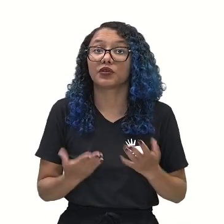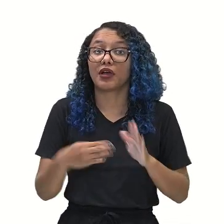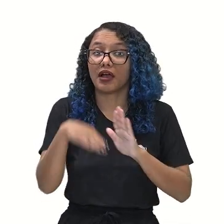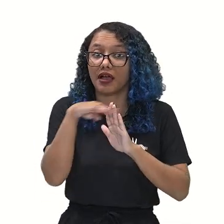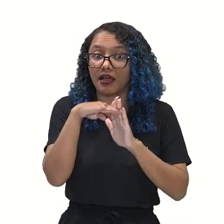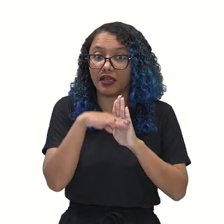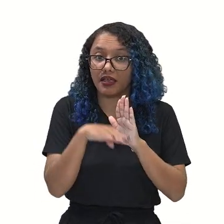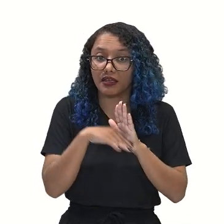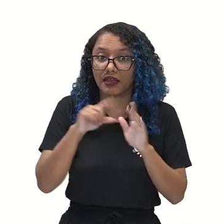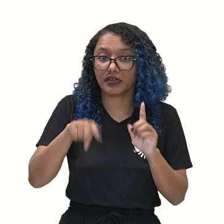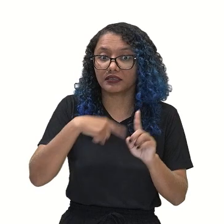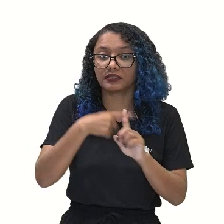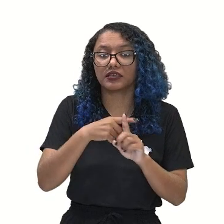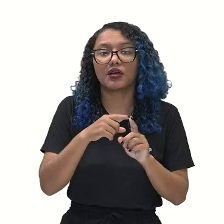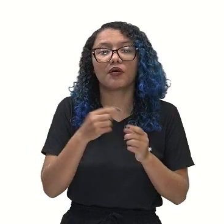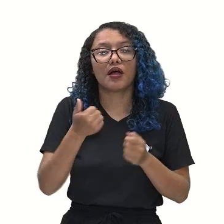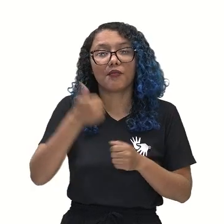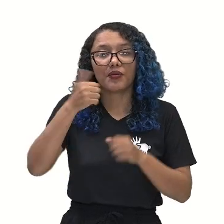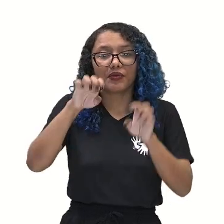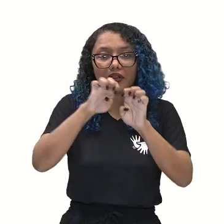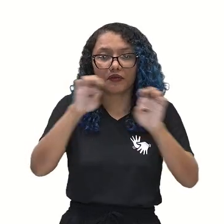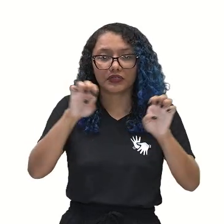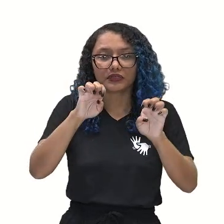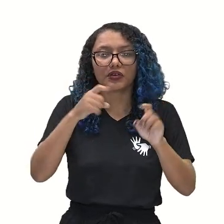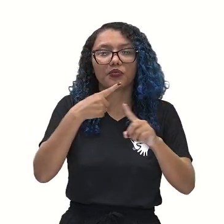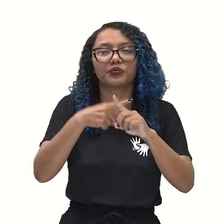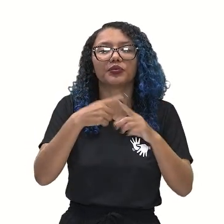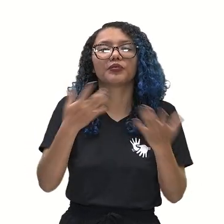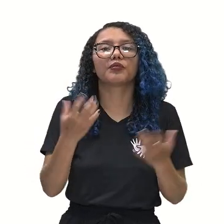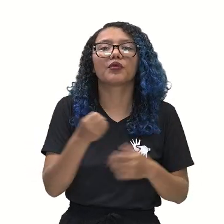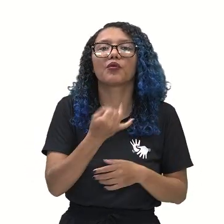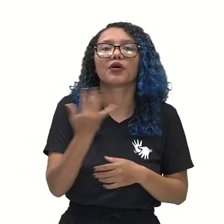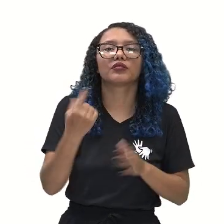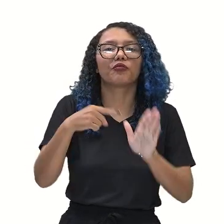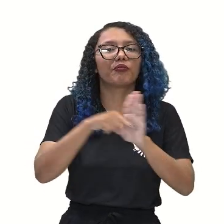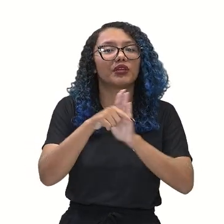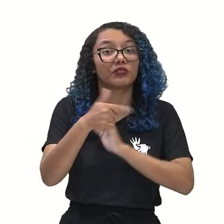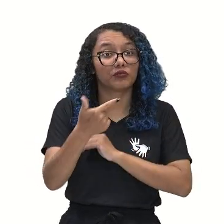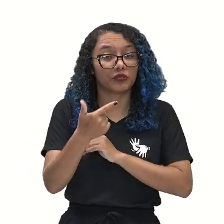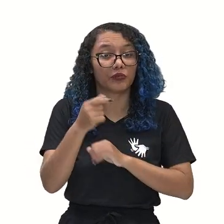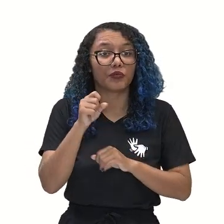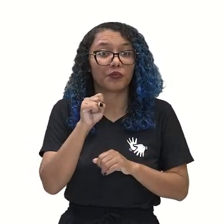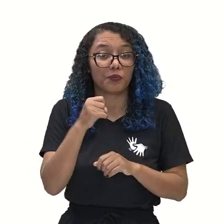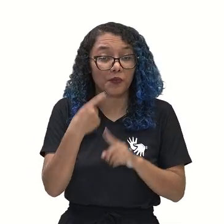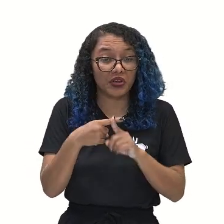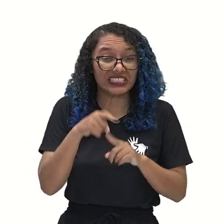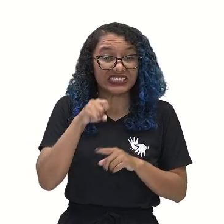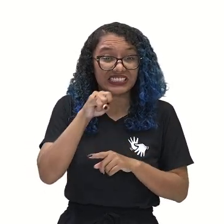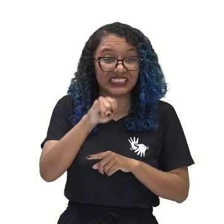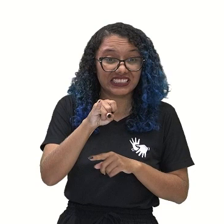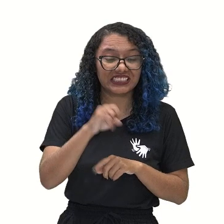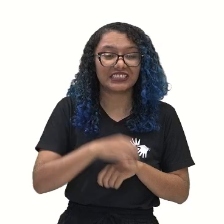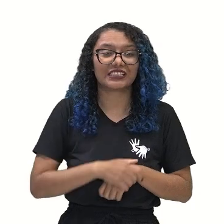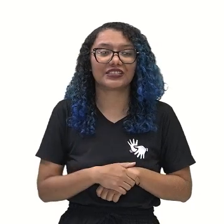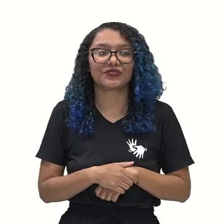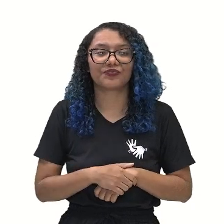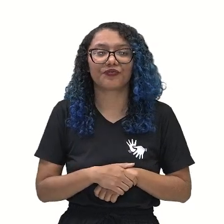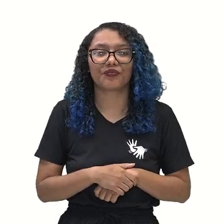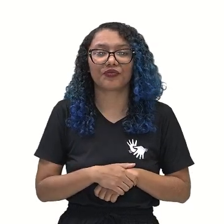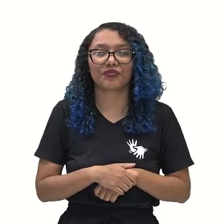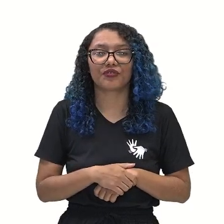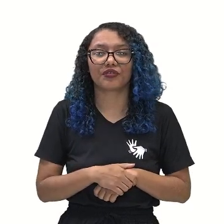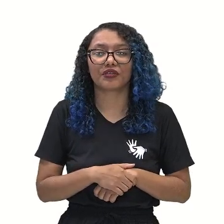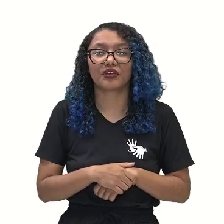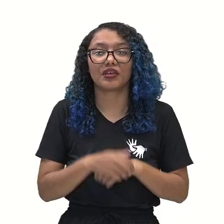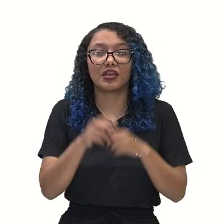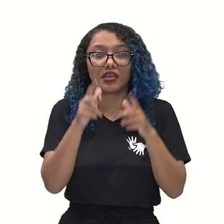a primeira equação por menos 2. Por quê? Porque se nós tivermos termos iguais e opostos,